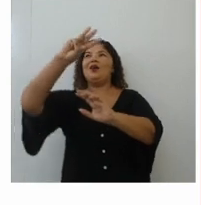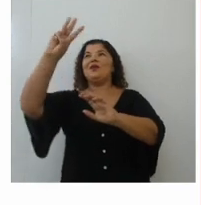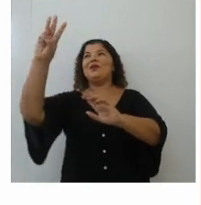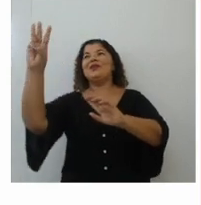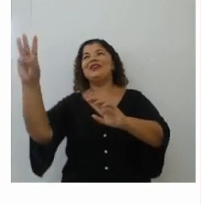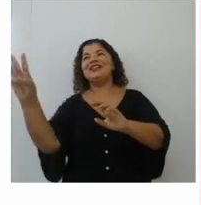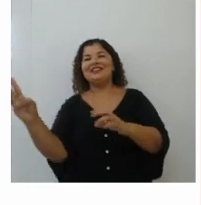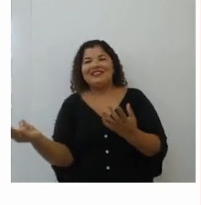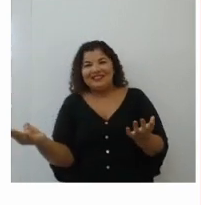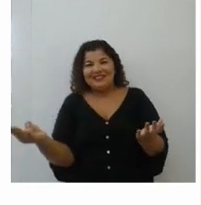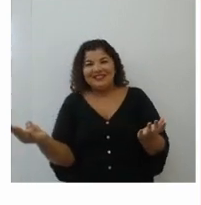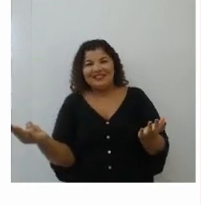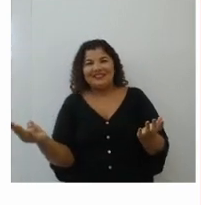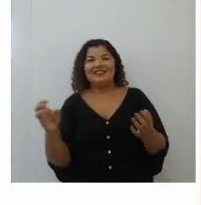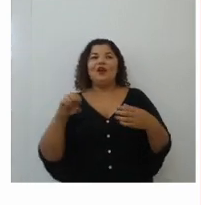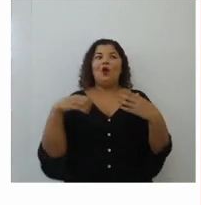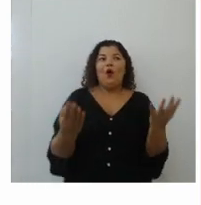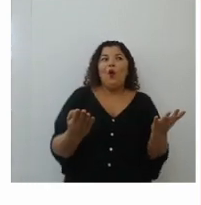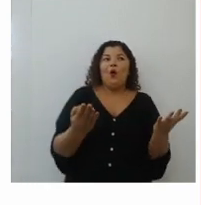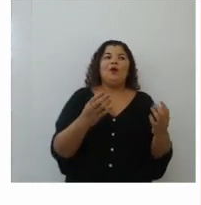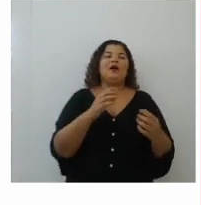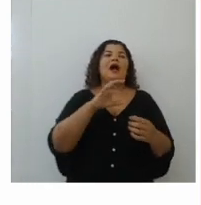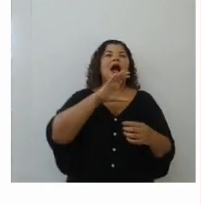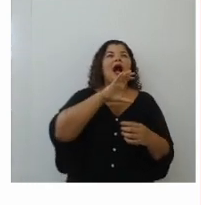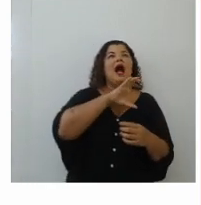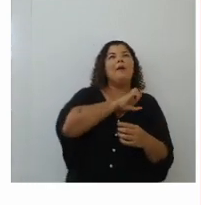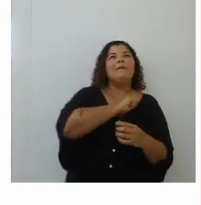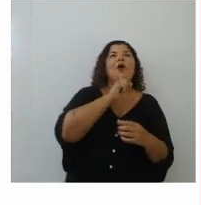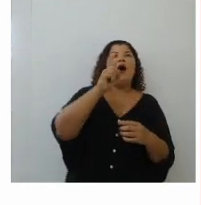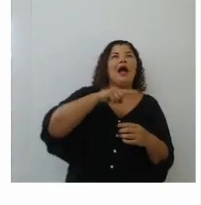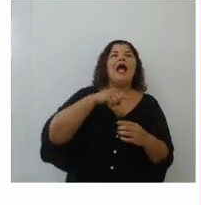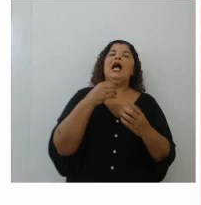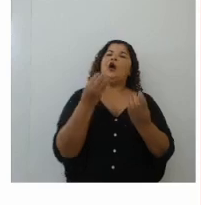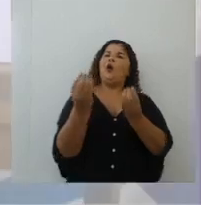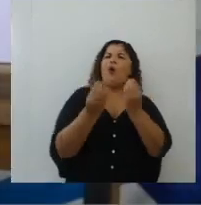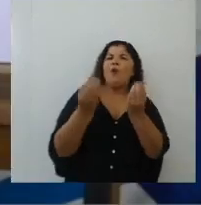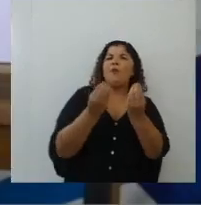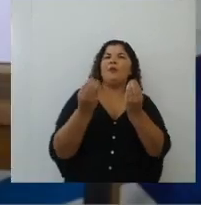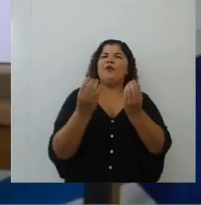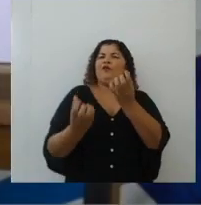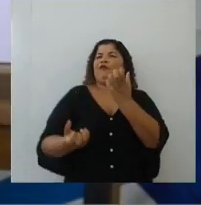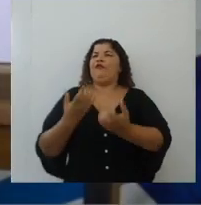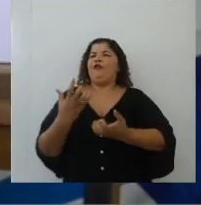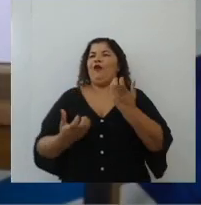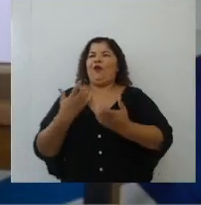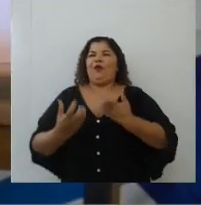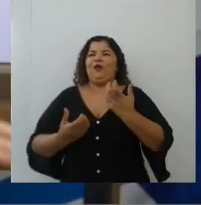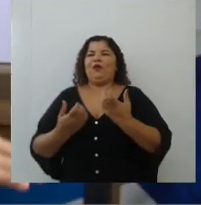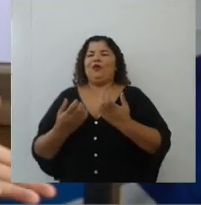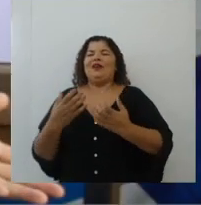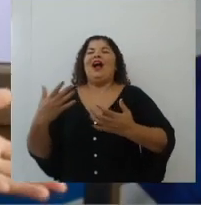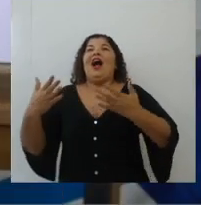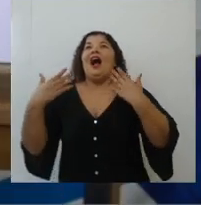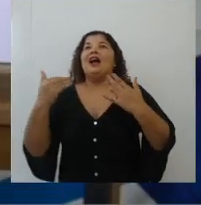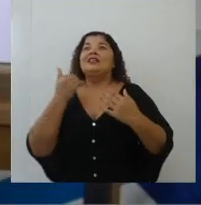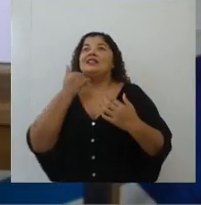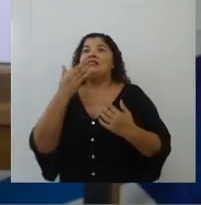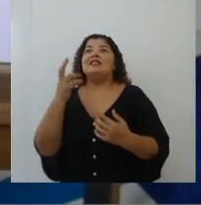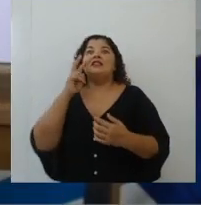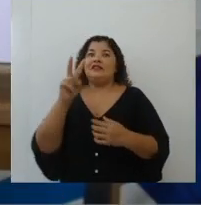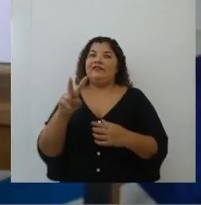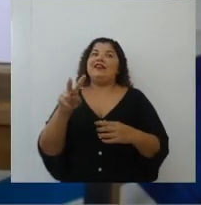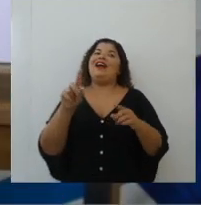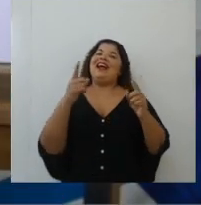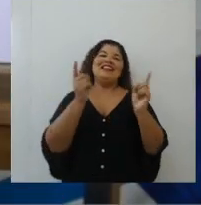é como um fogo que arde sem se ver. Aí não seria mais metáfora, passaria para comparação.